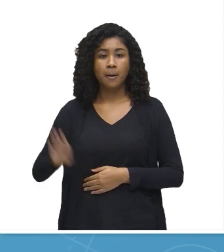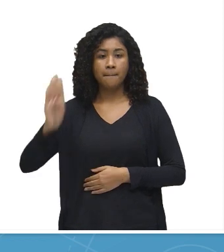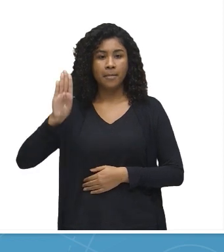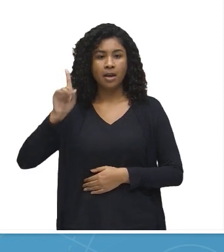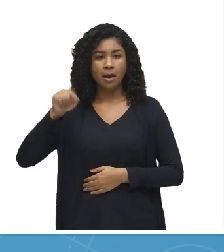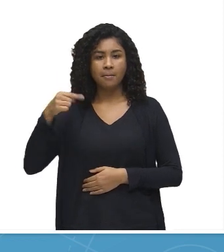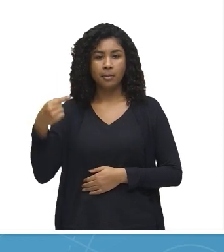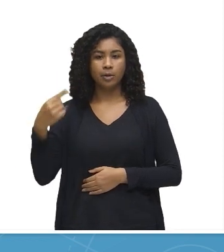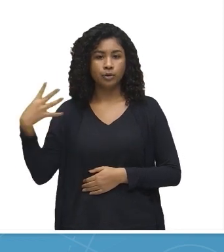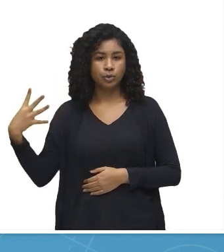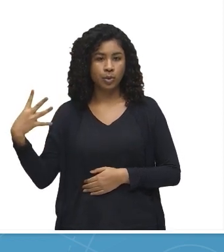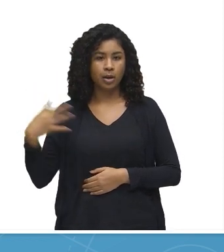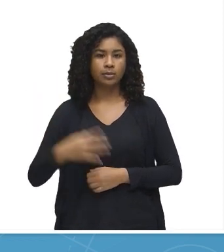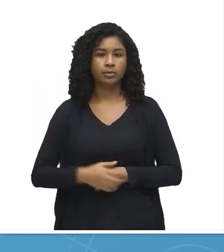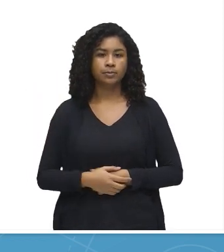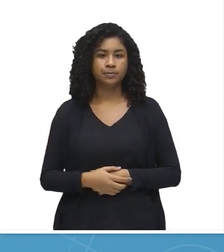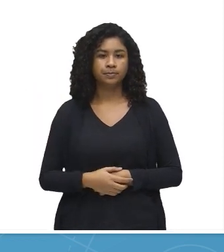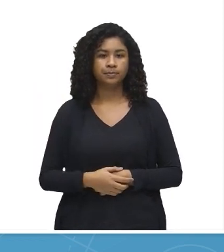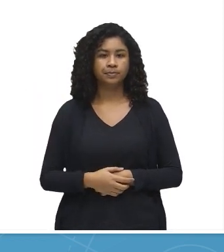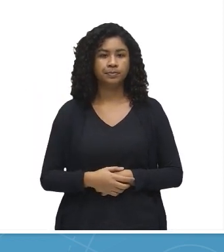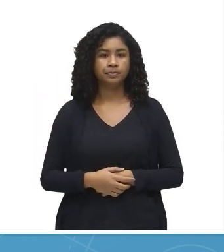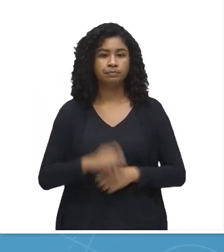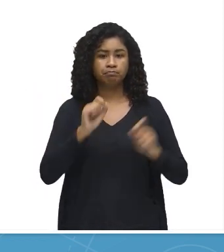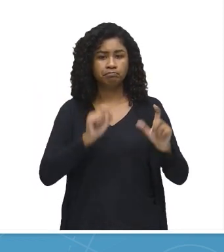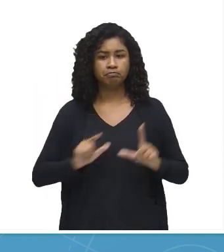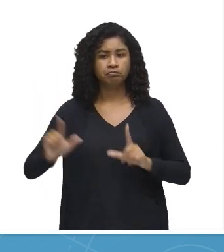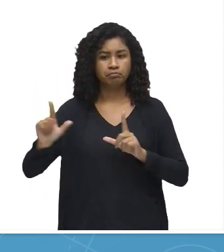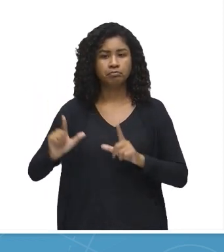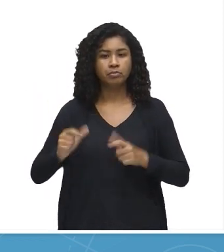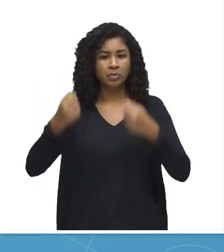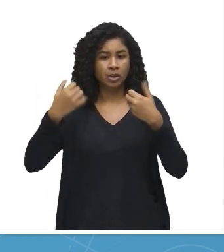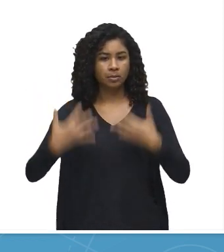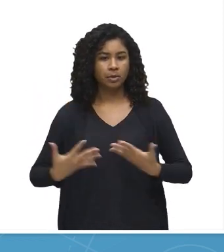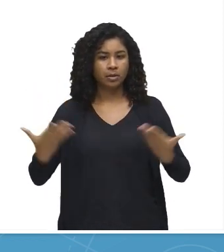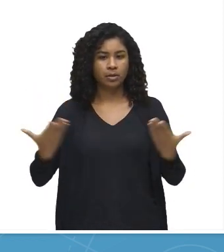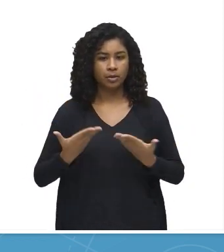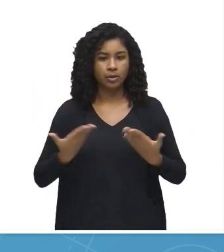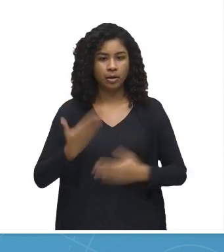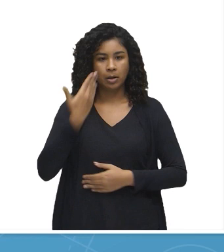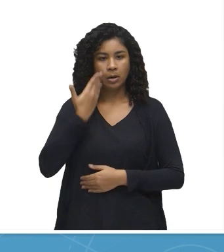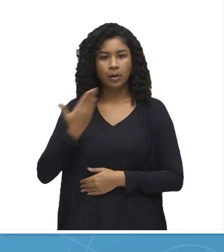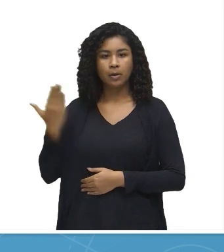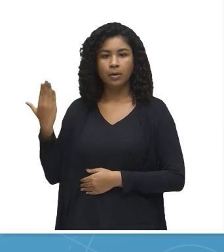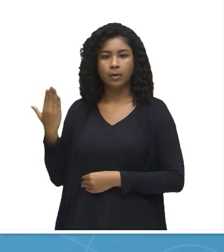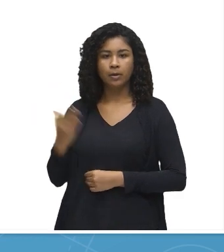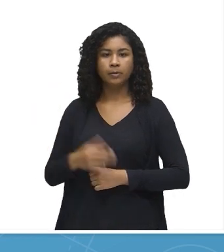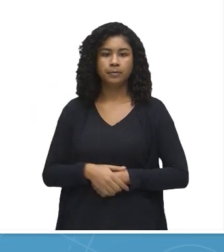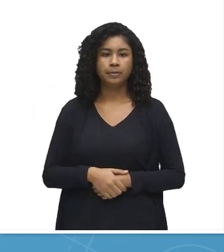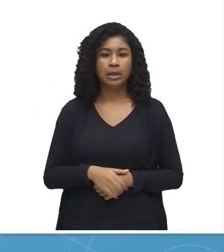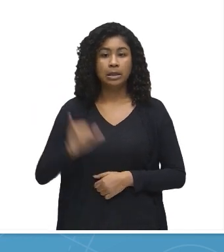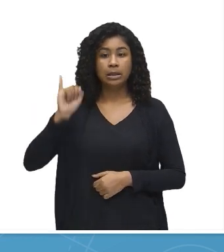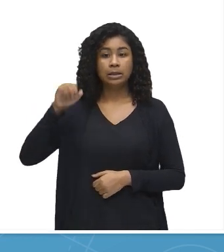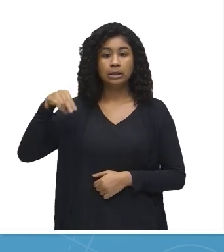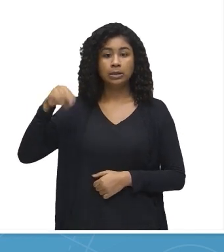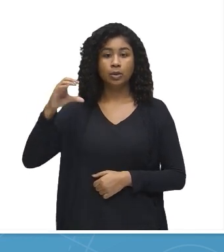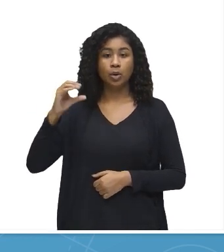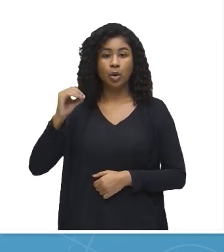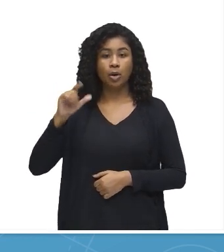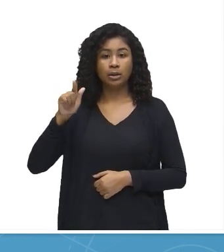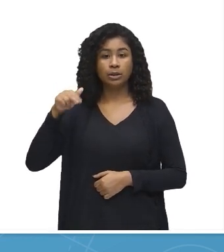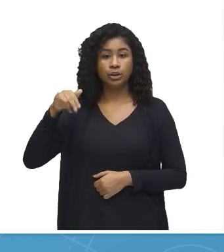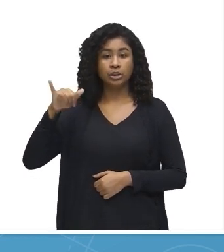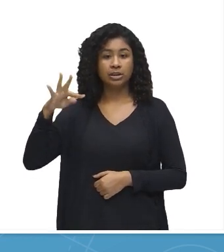ficou aqui na nossa cartela com a correção? Olha só, então a incógnita para esse caso aqui é o x,